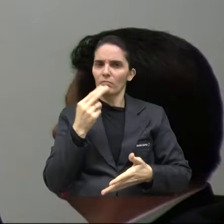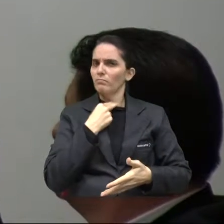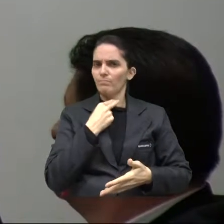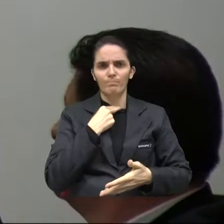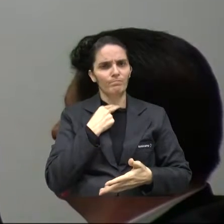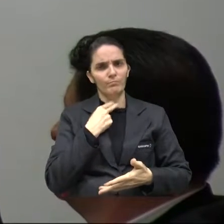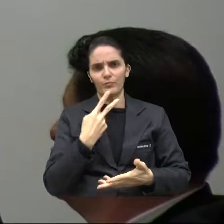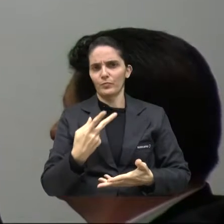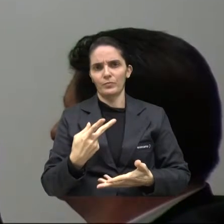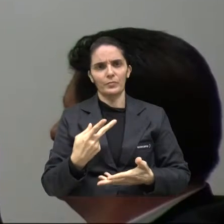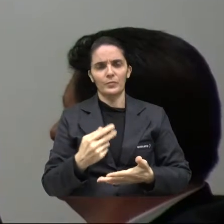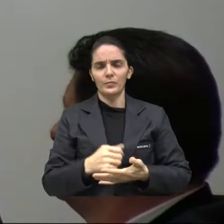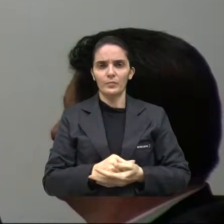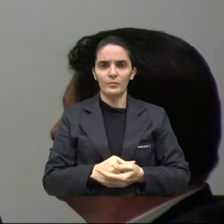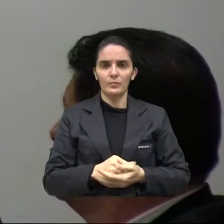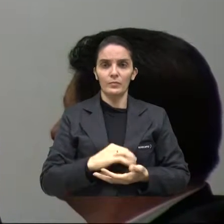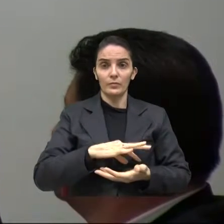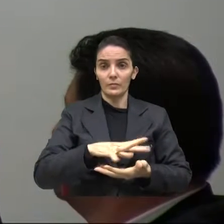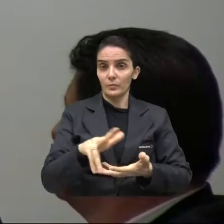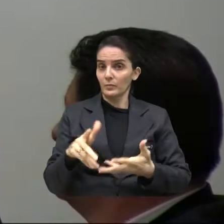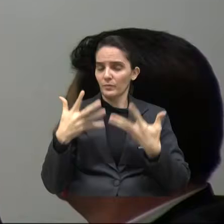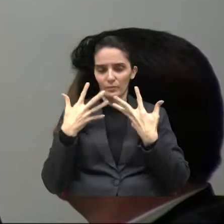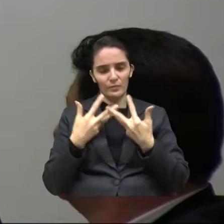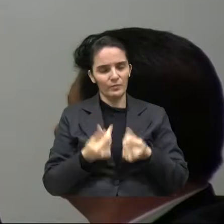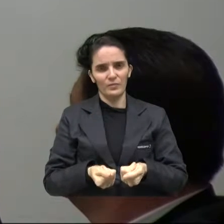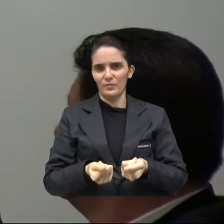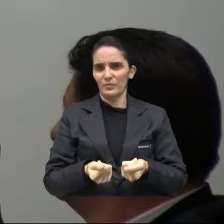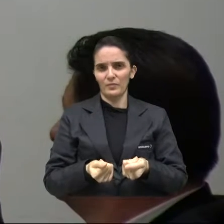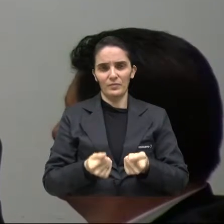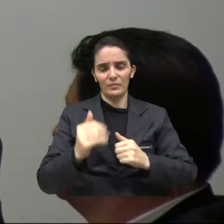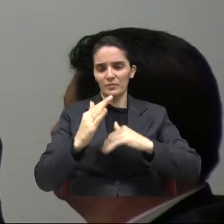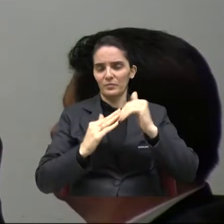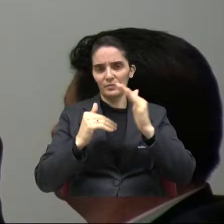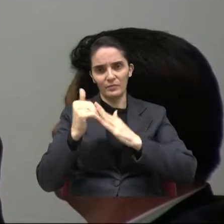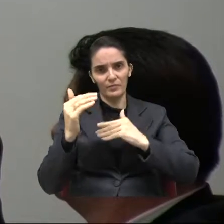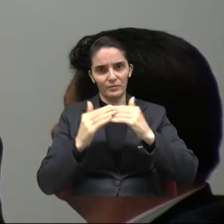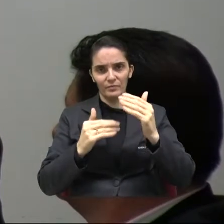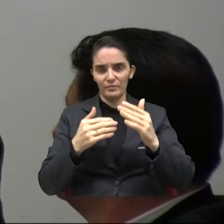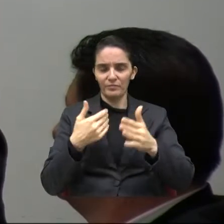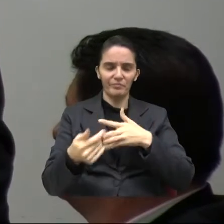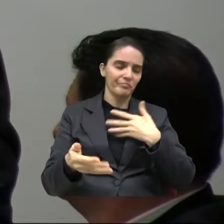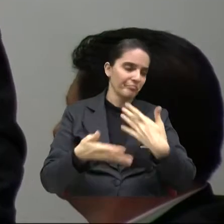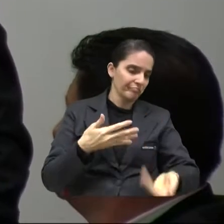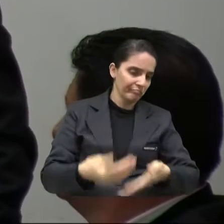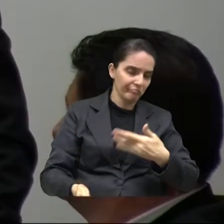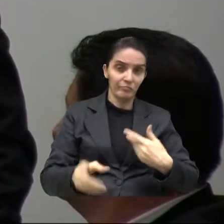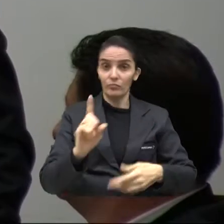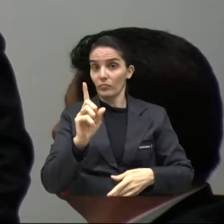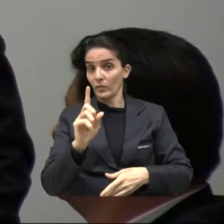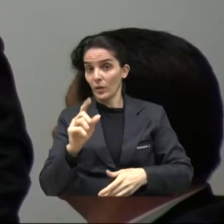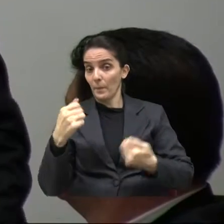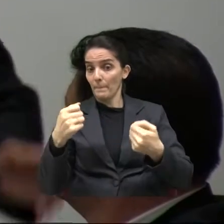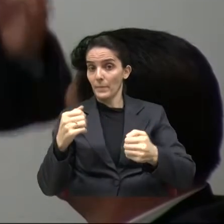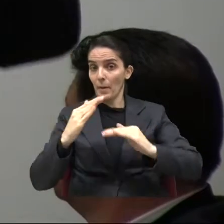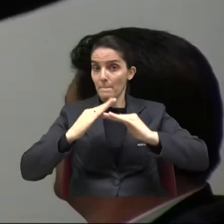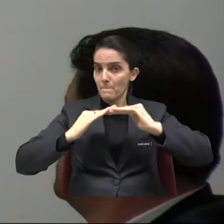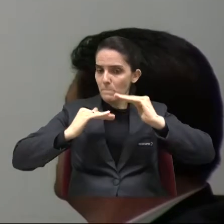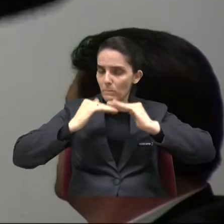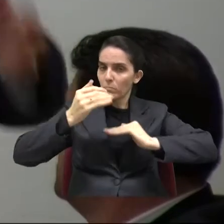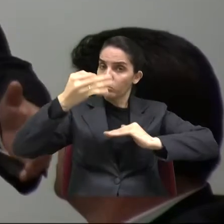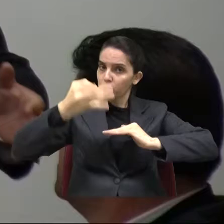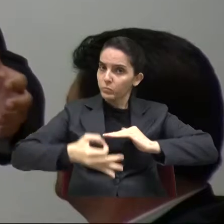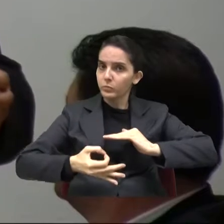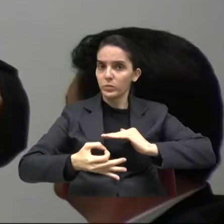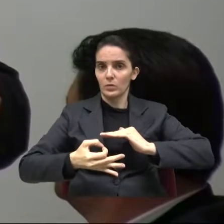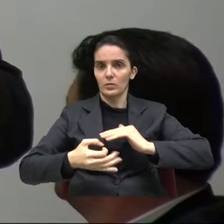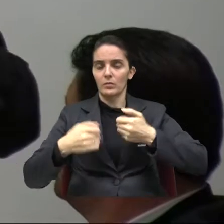ser amador. O mundo não comporta mais profissionais amadores. Eles comportam profissionais. Nós temos que